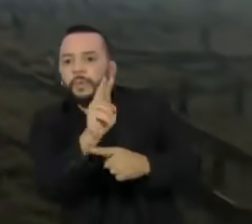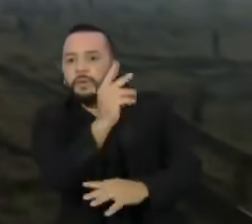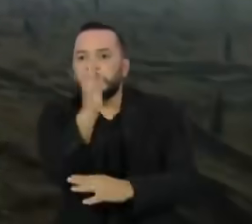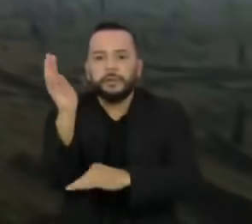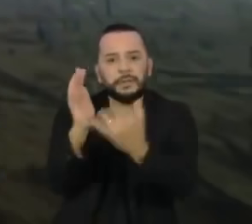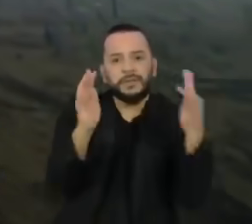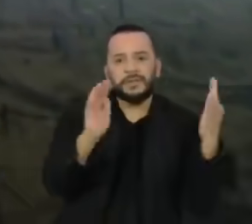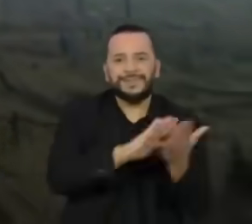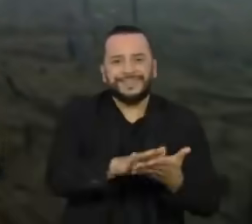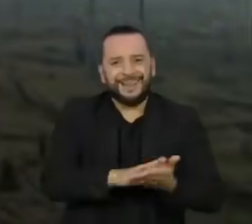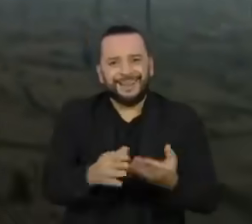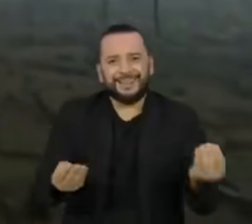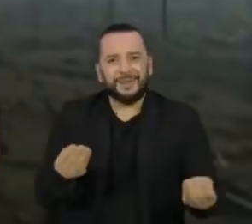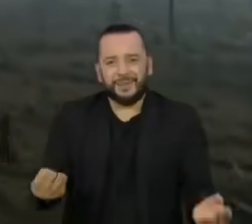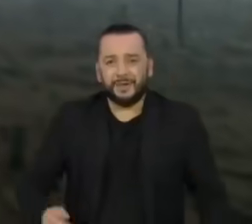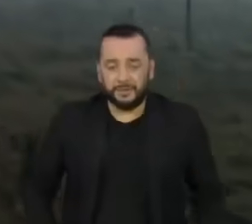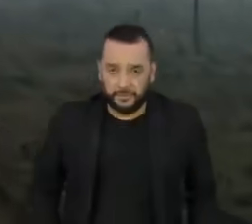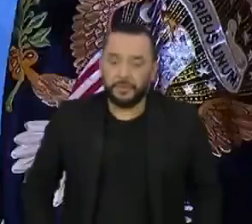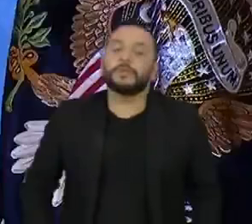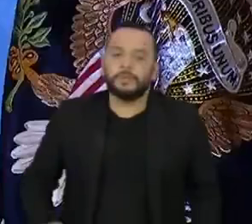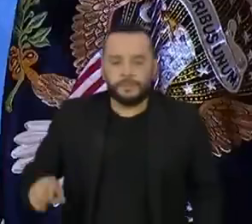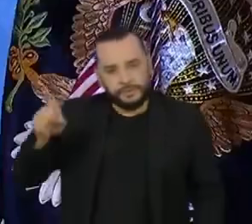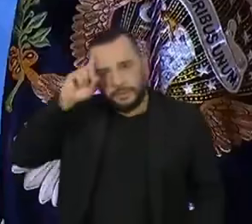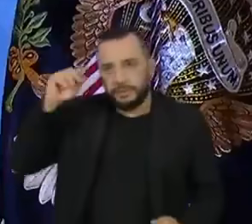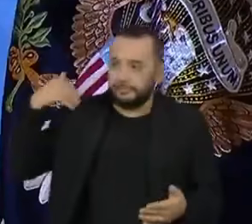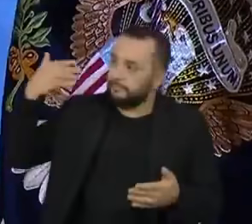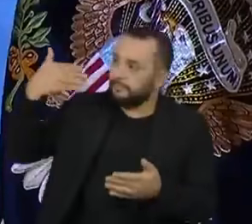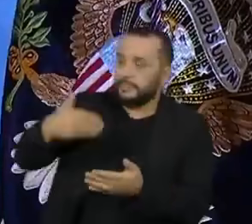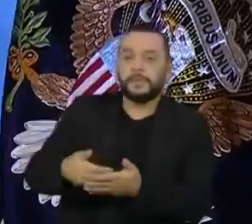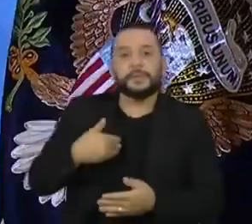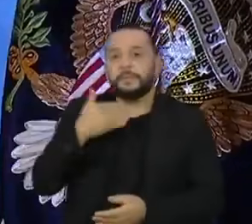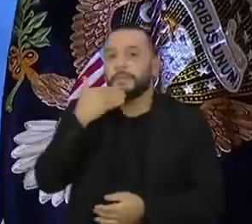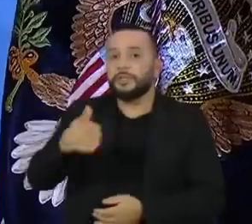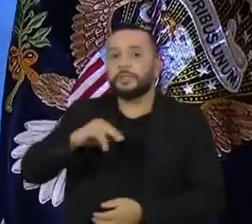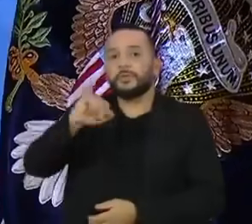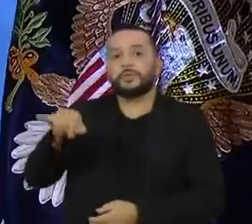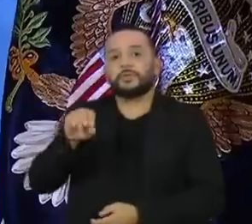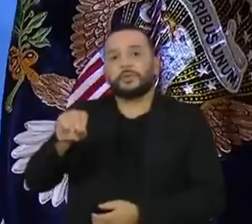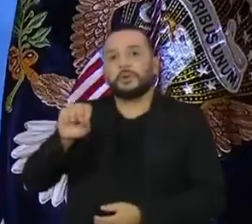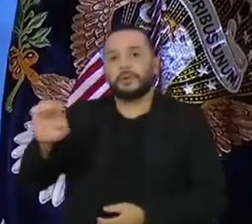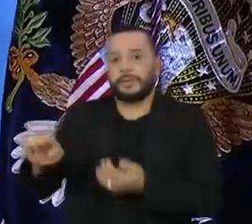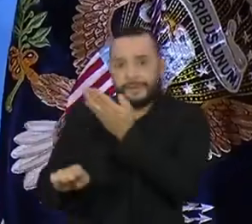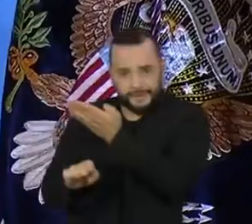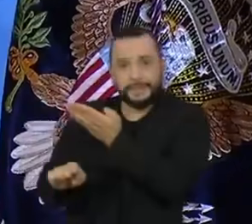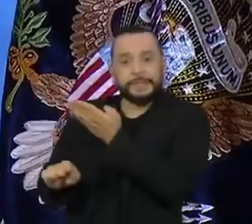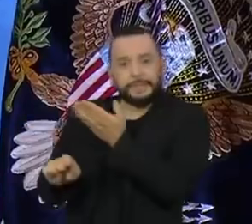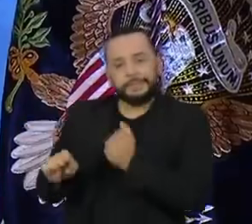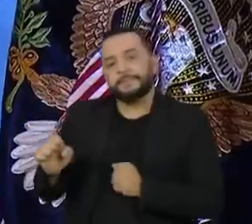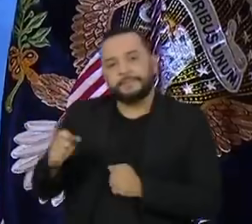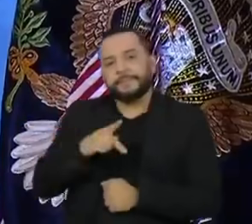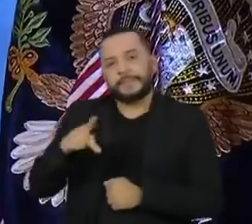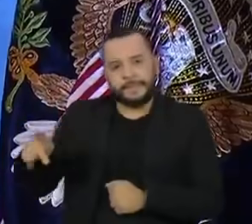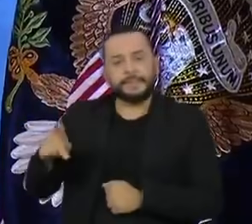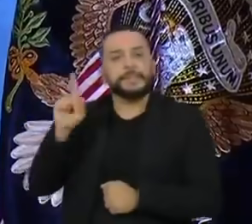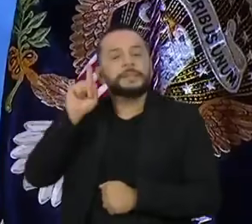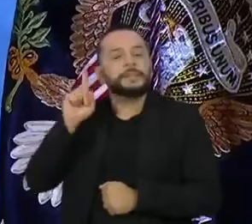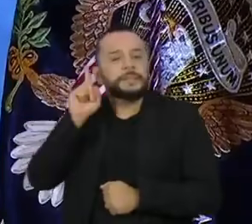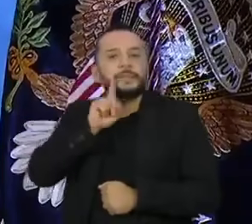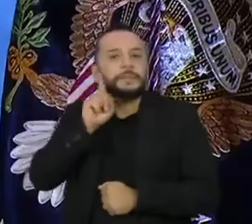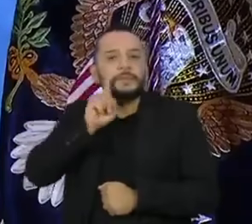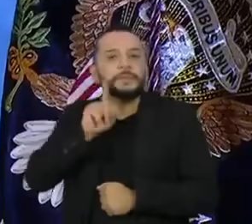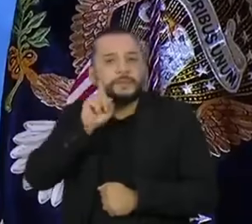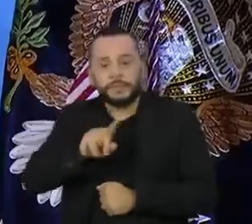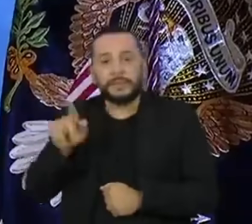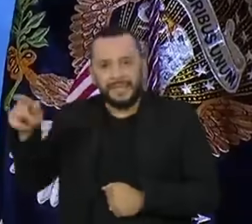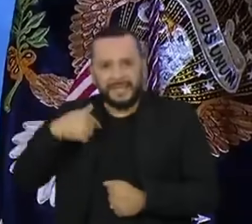últimos dias, formou-se uma corrente de mobilizações pedindo que o presidente dos Estados Unidos, Joe Biden, não firme acordos com o